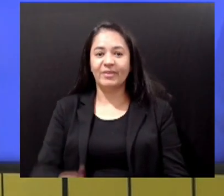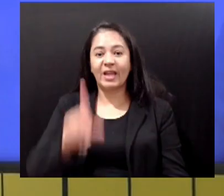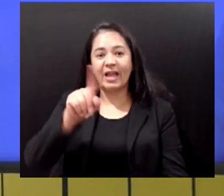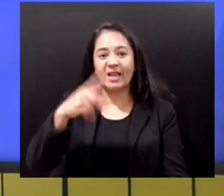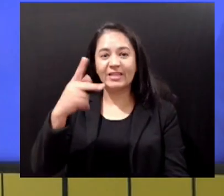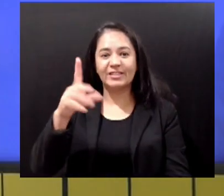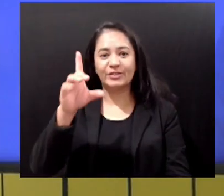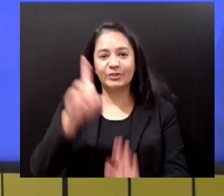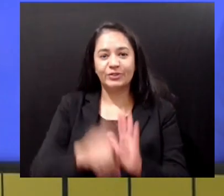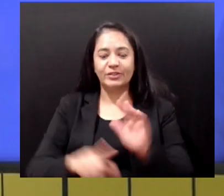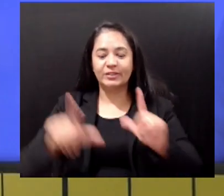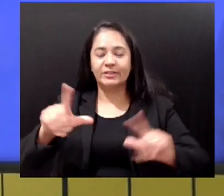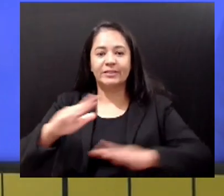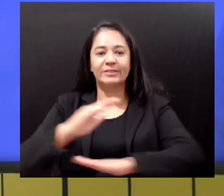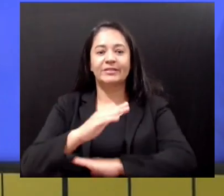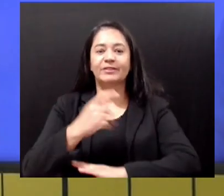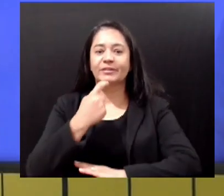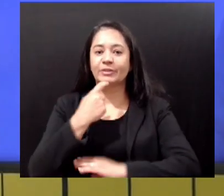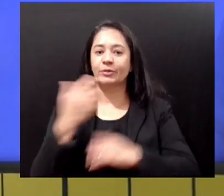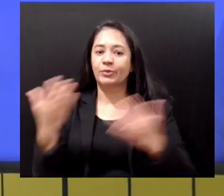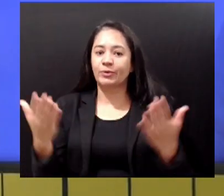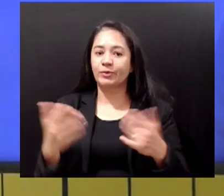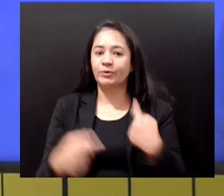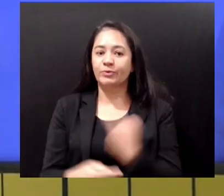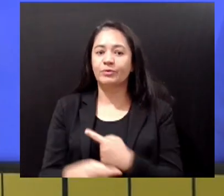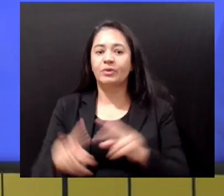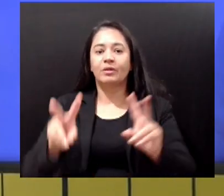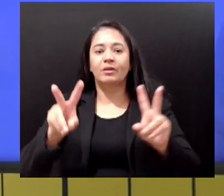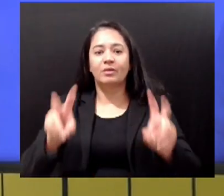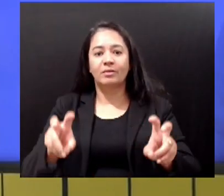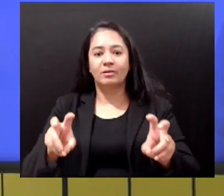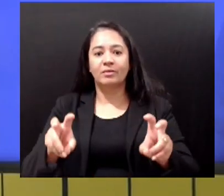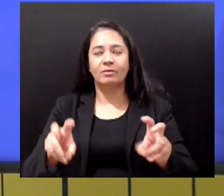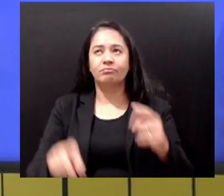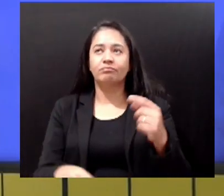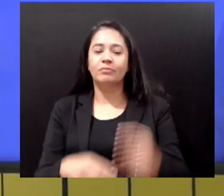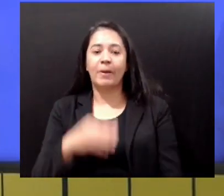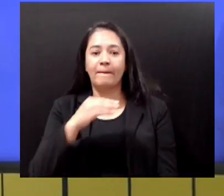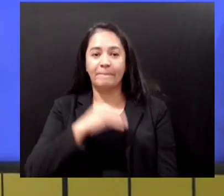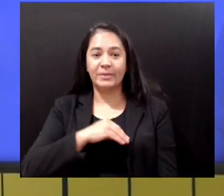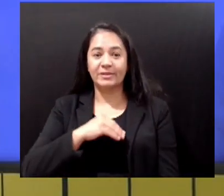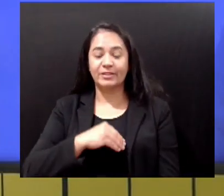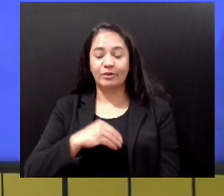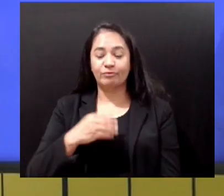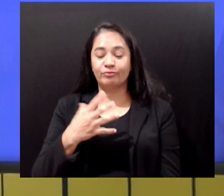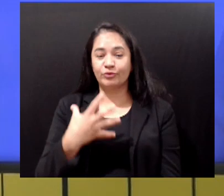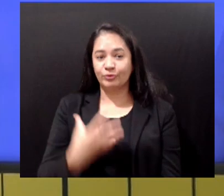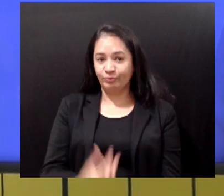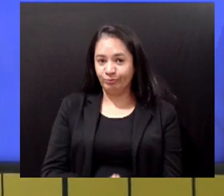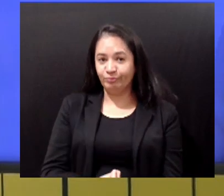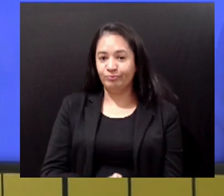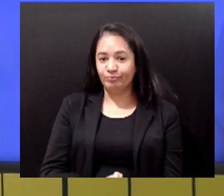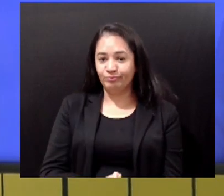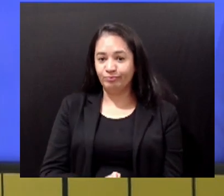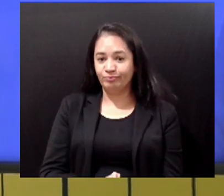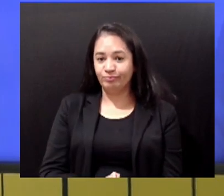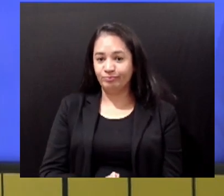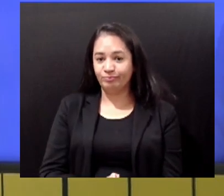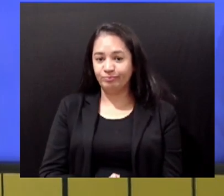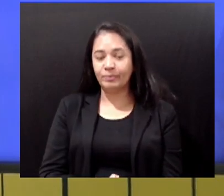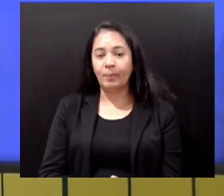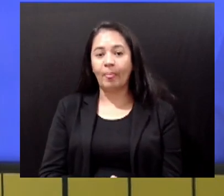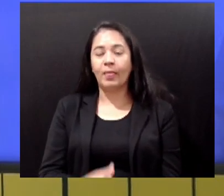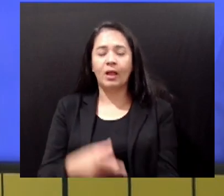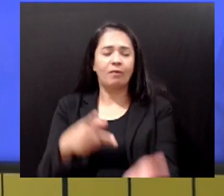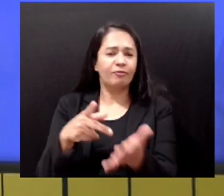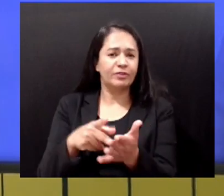Câmara Campinas. Hoje o nosso assunto é pensão alimentícia. Agora, é verdade que a pensão só